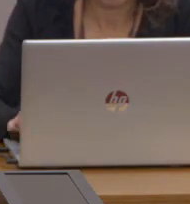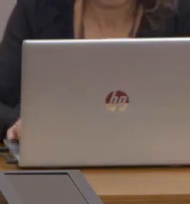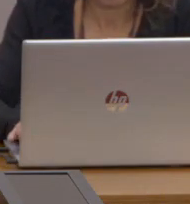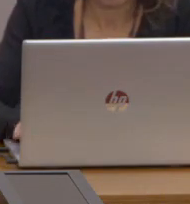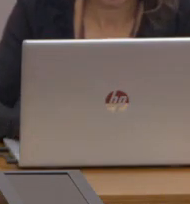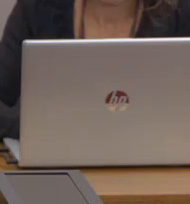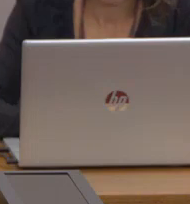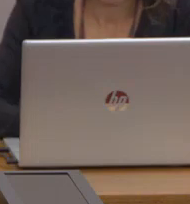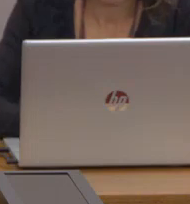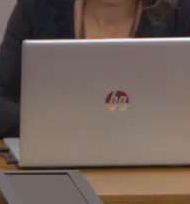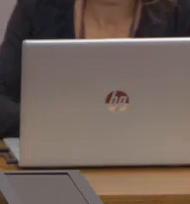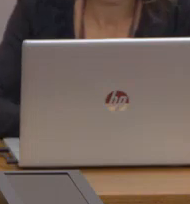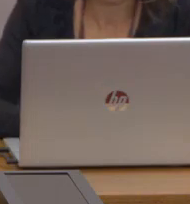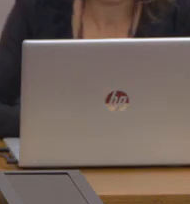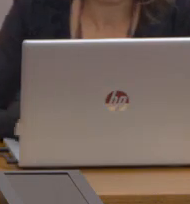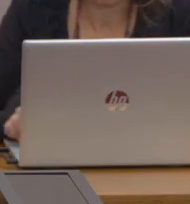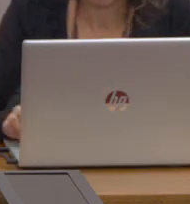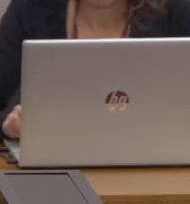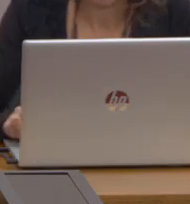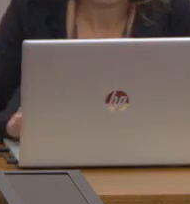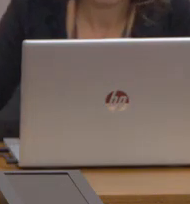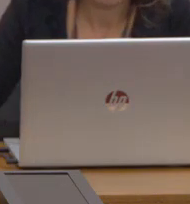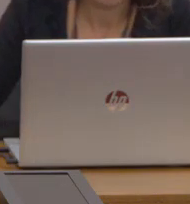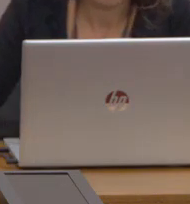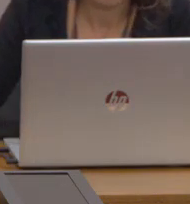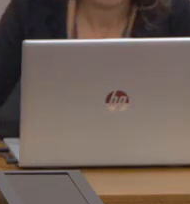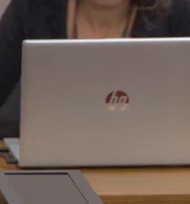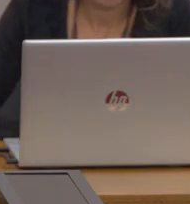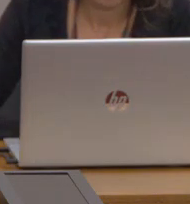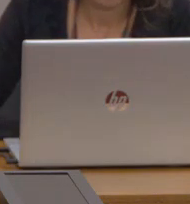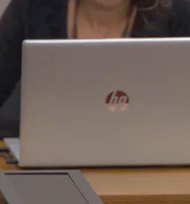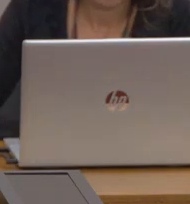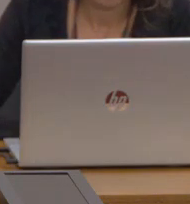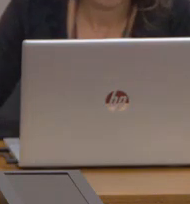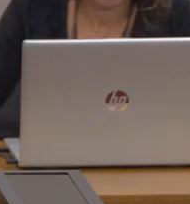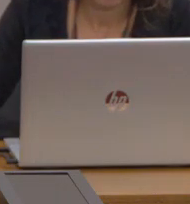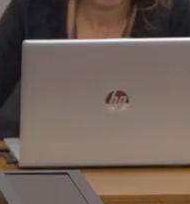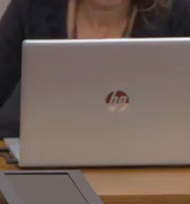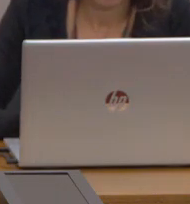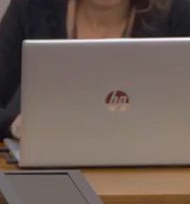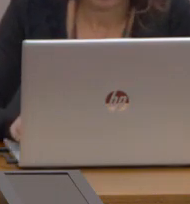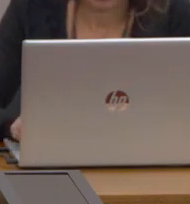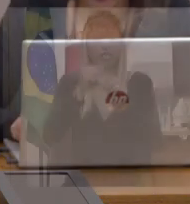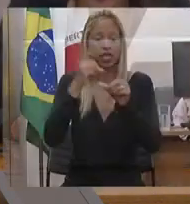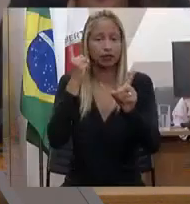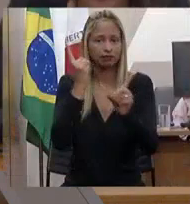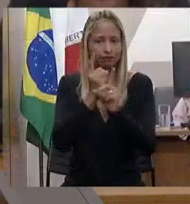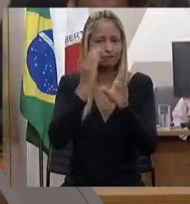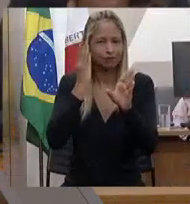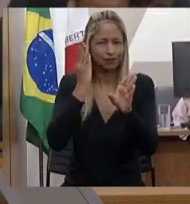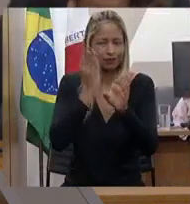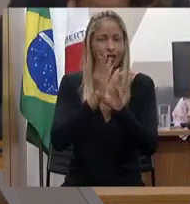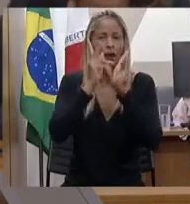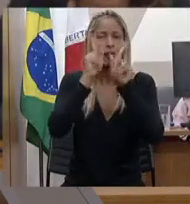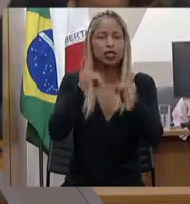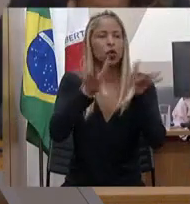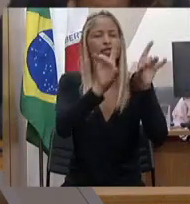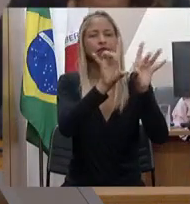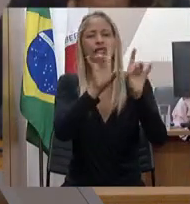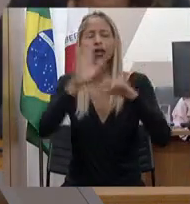tragédia acontece todo dia a toda hora então a ideia da gente fazer esse encontro com pessoas